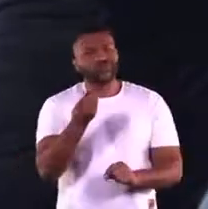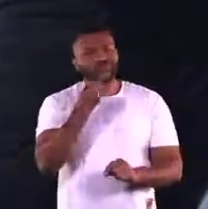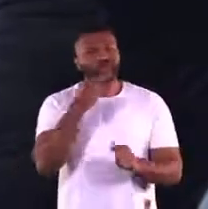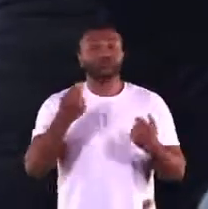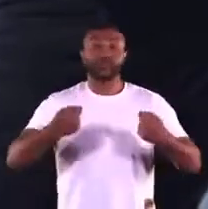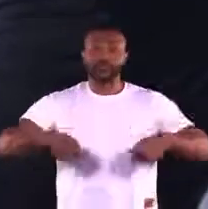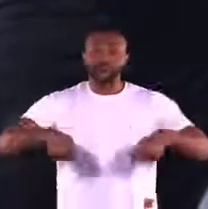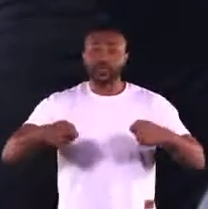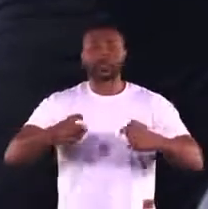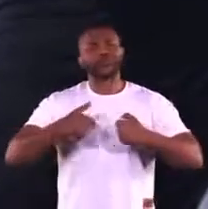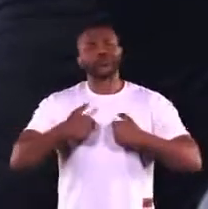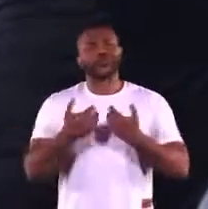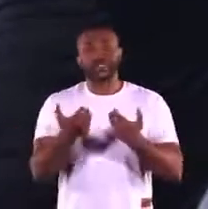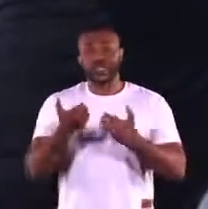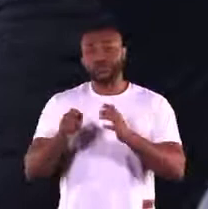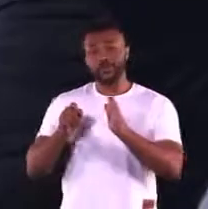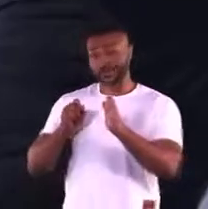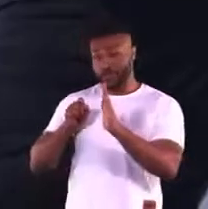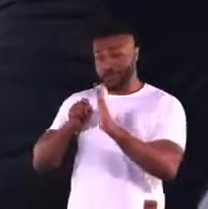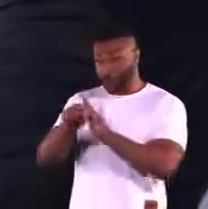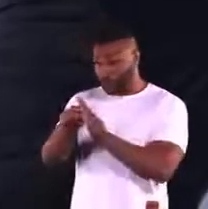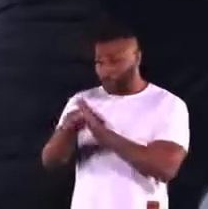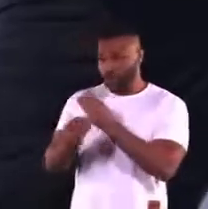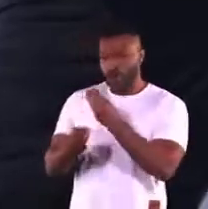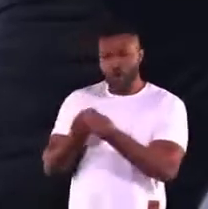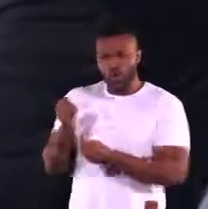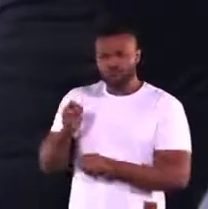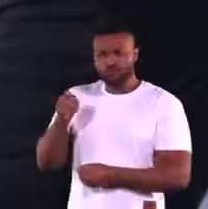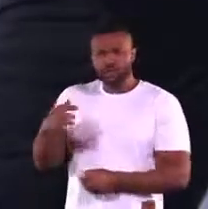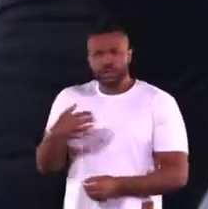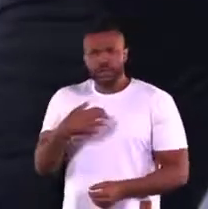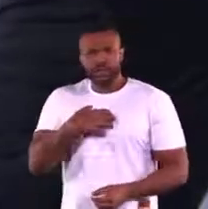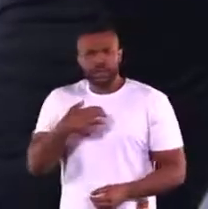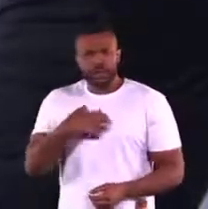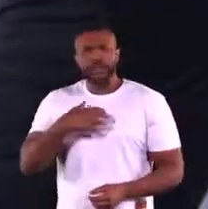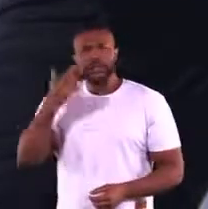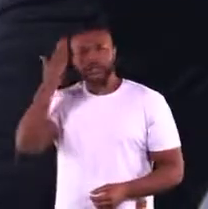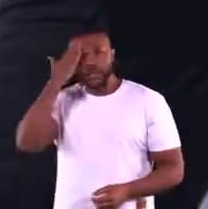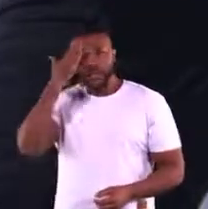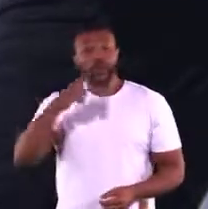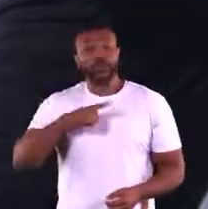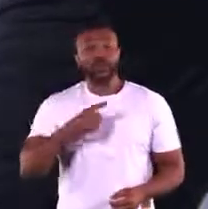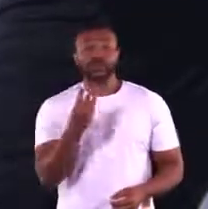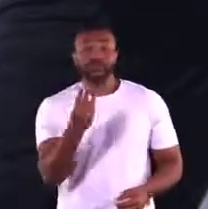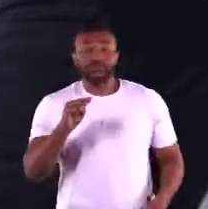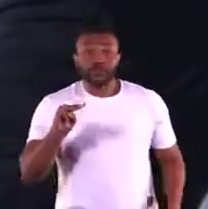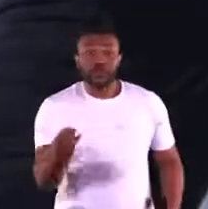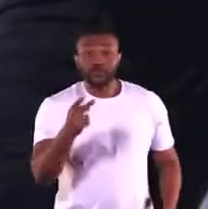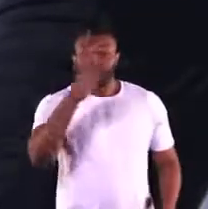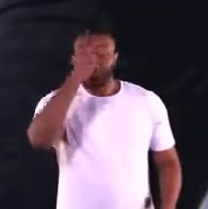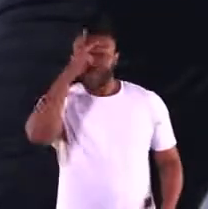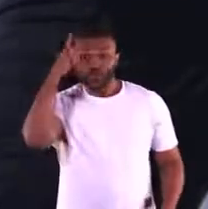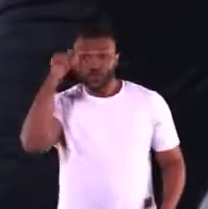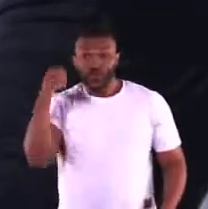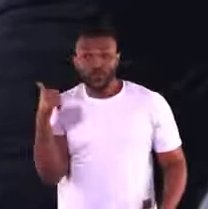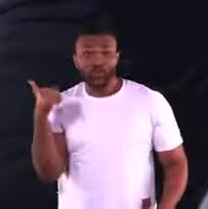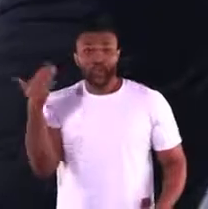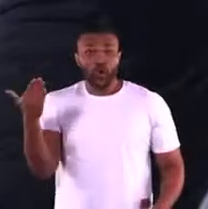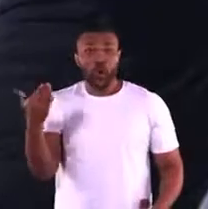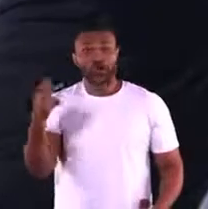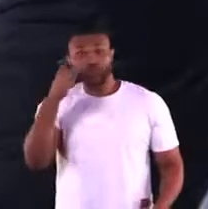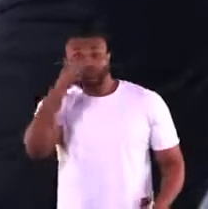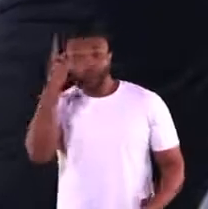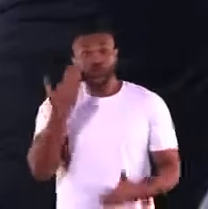oportunidade também. Então eu gostaria de saber, primeiro, como o senhor se sente sabendo que tem 3 milhões de pessoas lá fora, 3 milhões